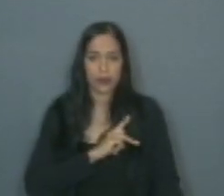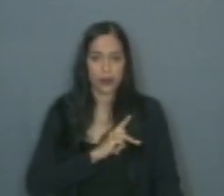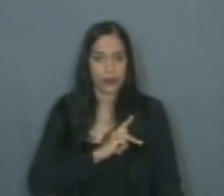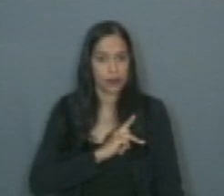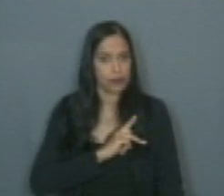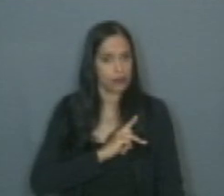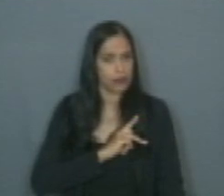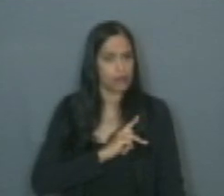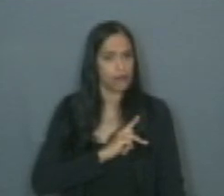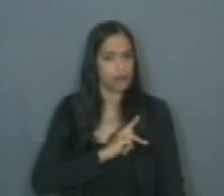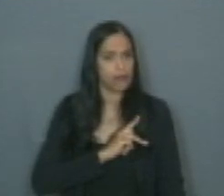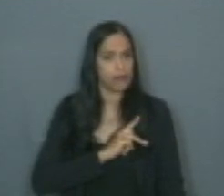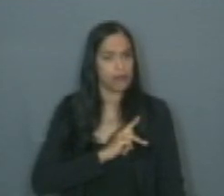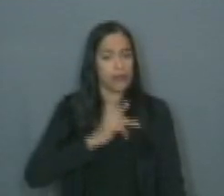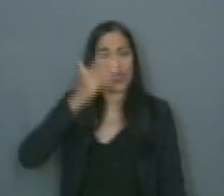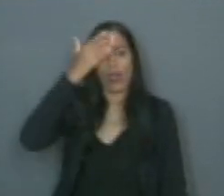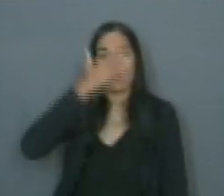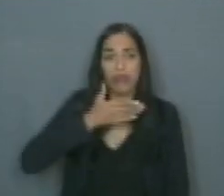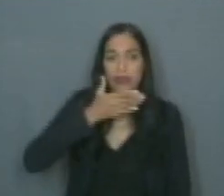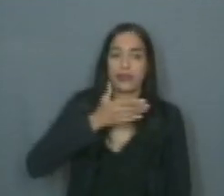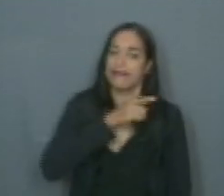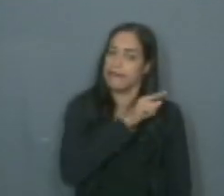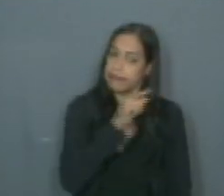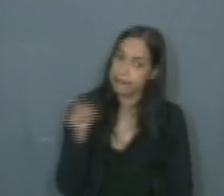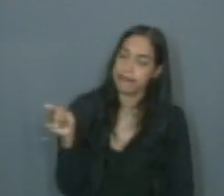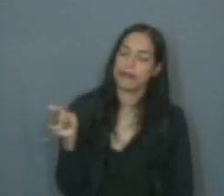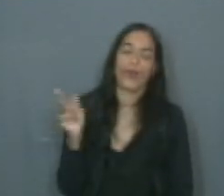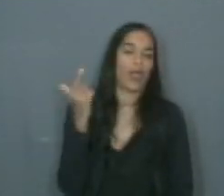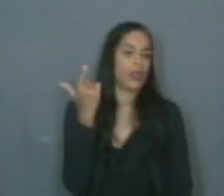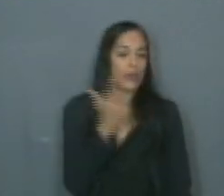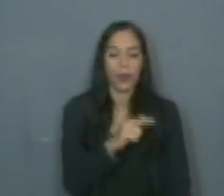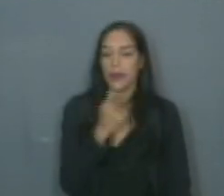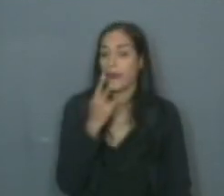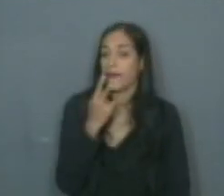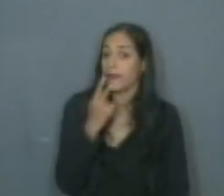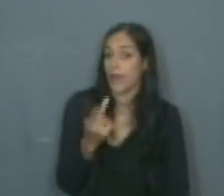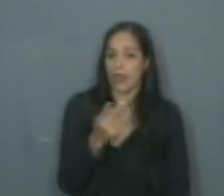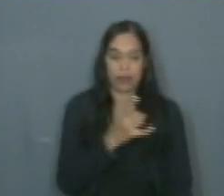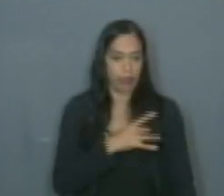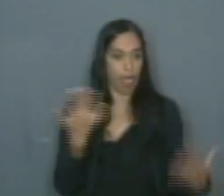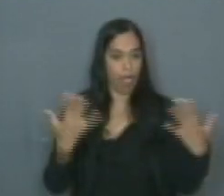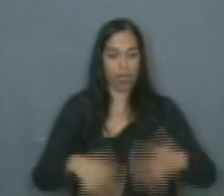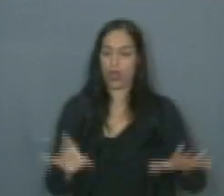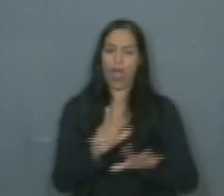Eu acho que fica muito evidente aqui uma coisa que eu sempre falei, não tenho medo de repetir aqui.